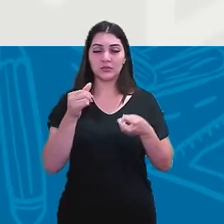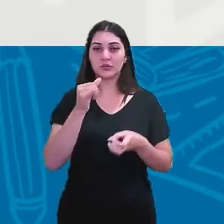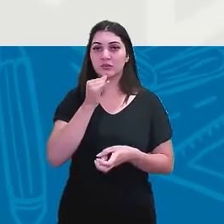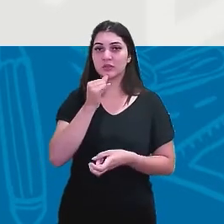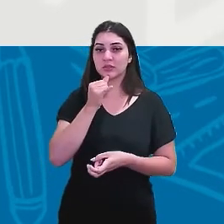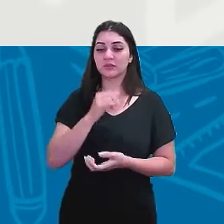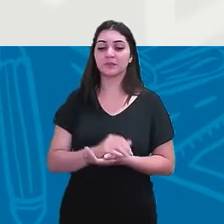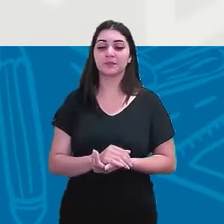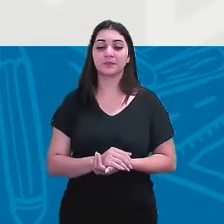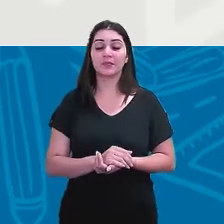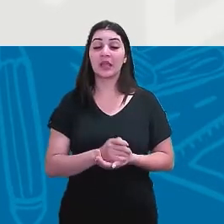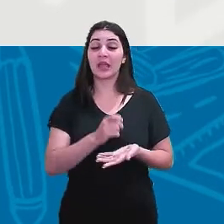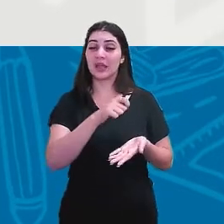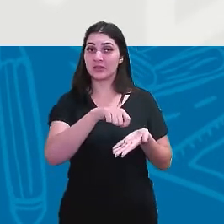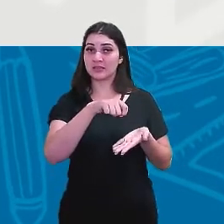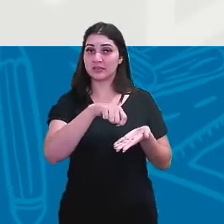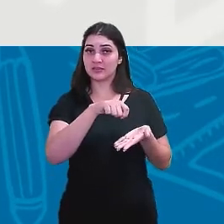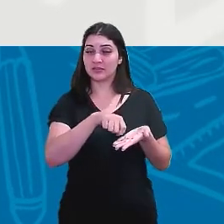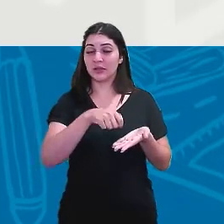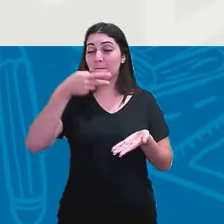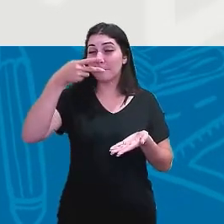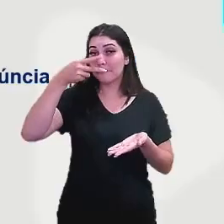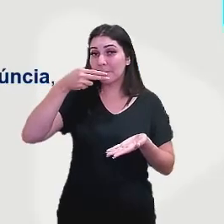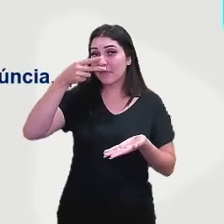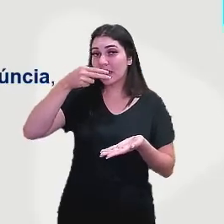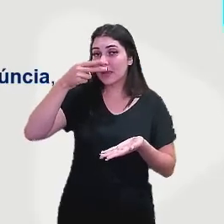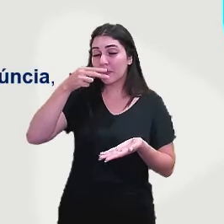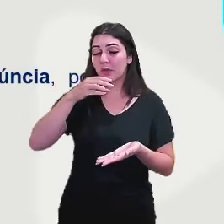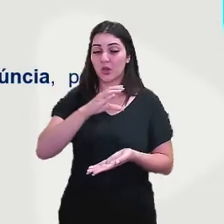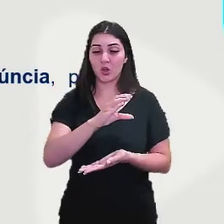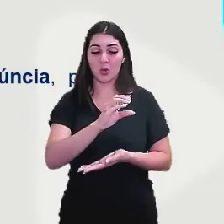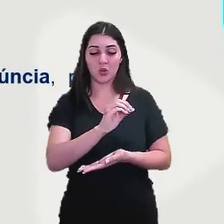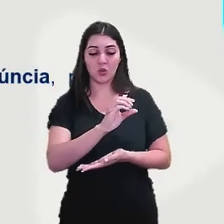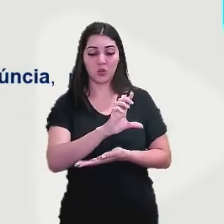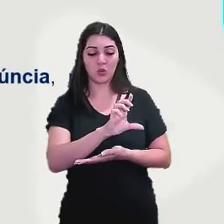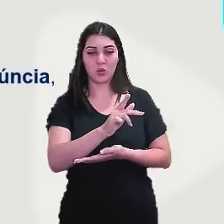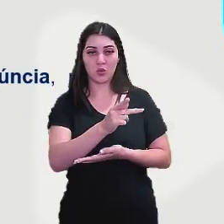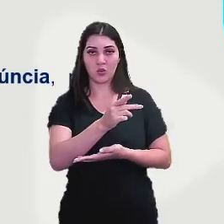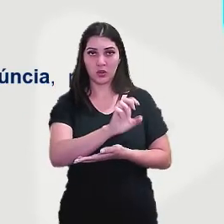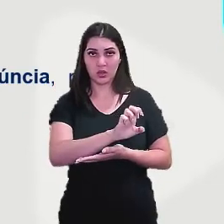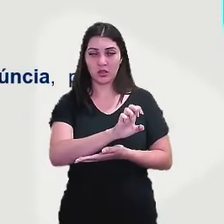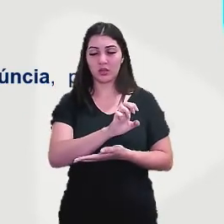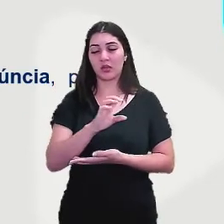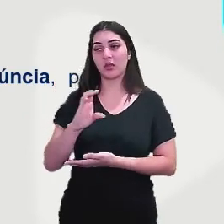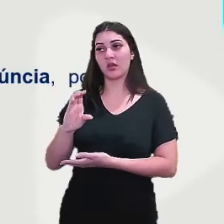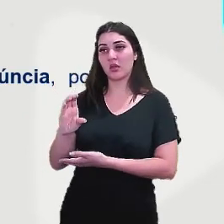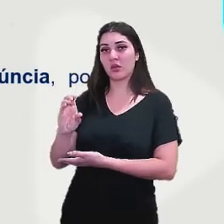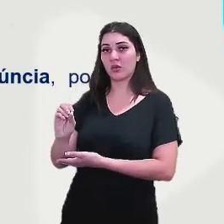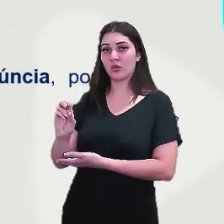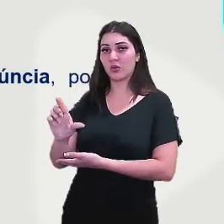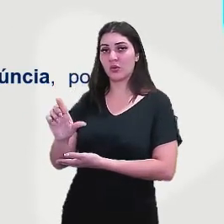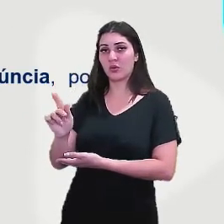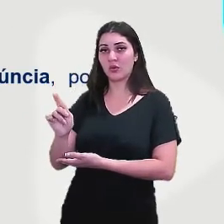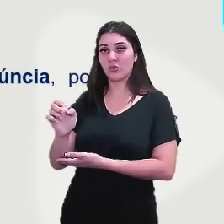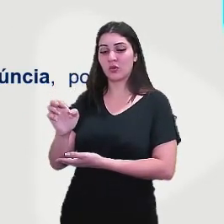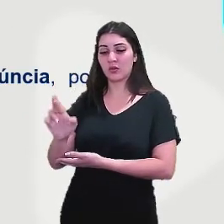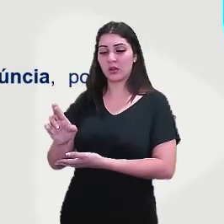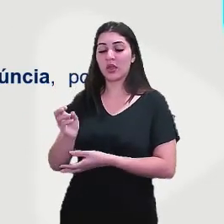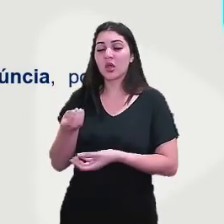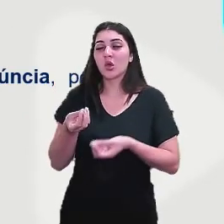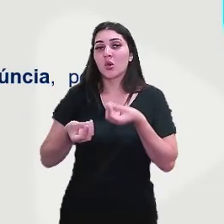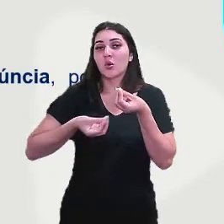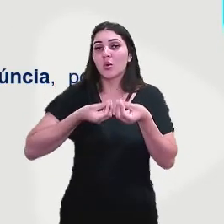na telinha, a escrita, ela é a mesma. Colher e colher é a mesma coisa. O que vai mudar é